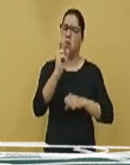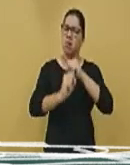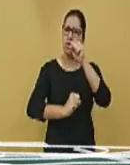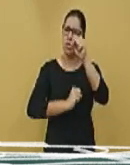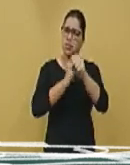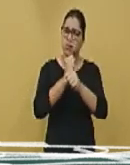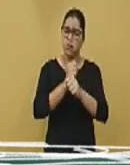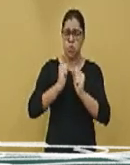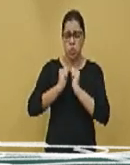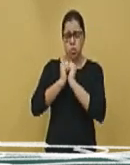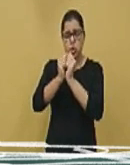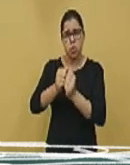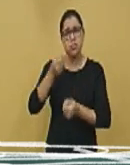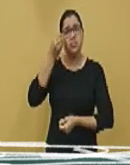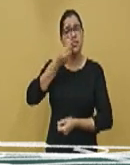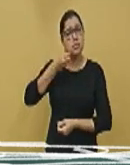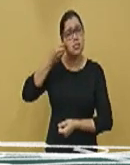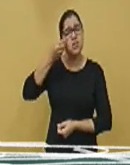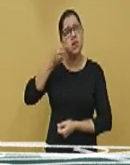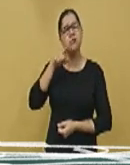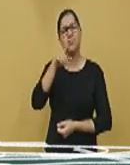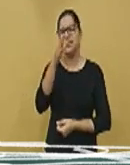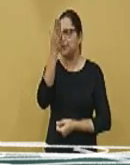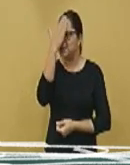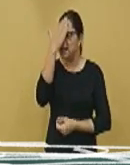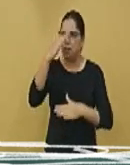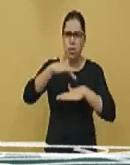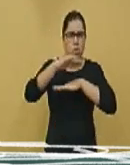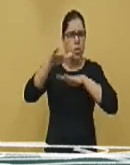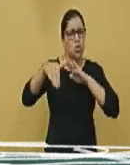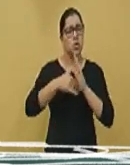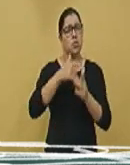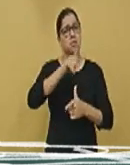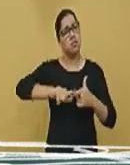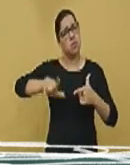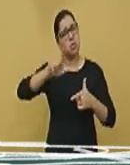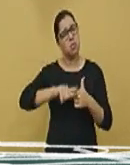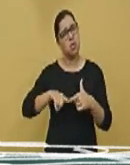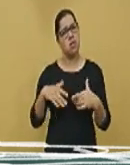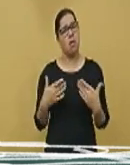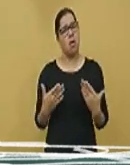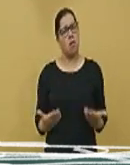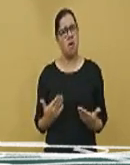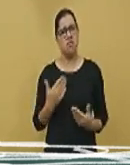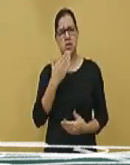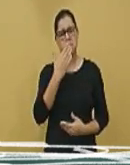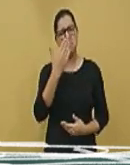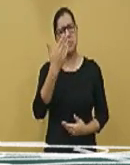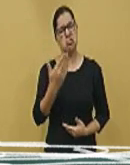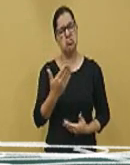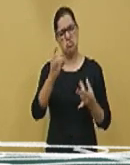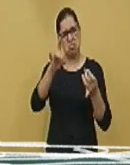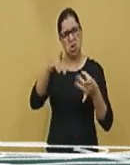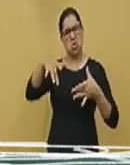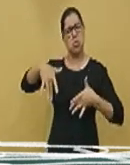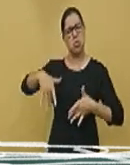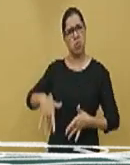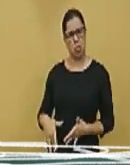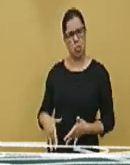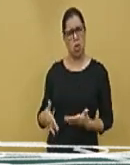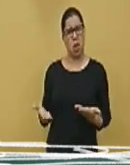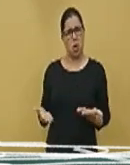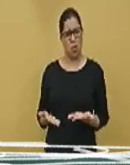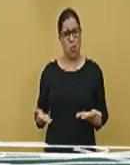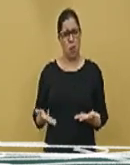o que a gente viveu ali, e o senhor sabendo de todas as dificuldades, o senhor pediu para sair. Isso, para